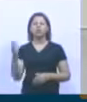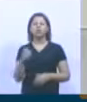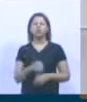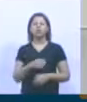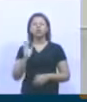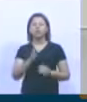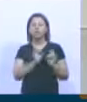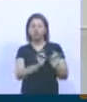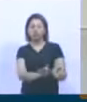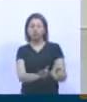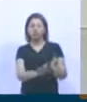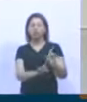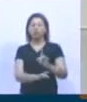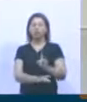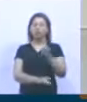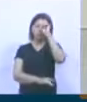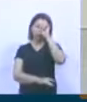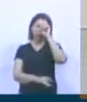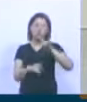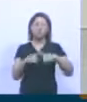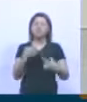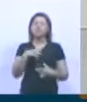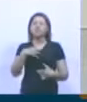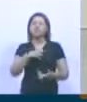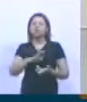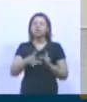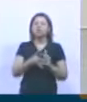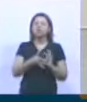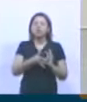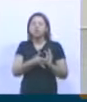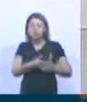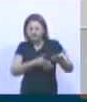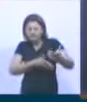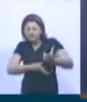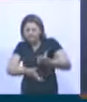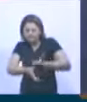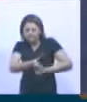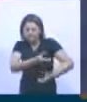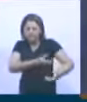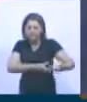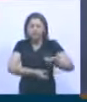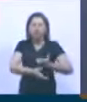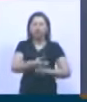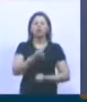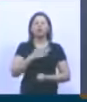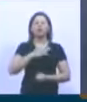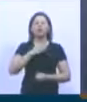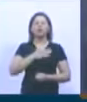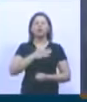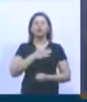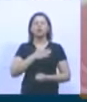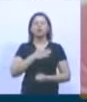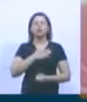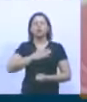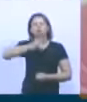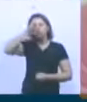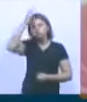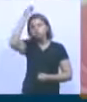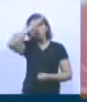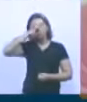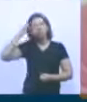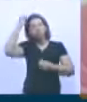do hospital, mas eu senti como se Jesus estivesse me puxando. And the Holy Spirit was bringing to my mind, e o Espírito